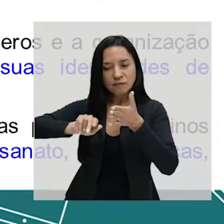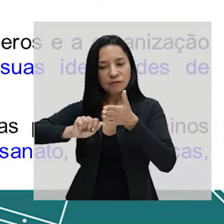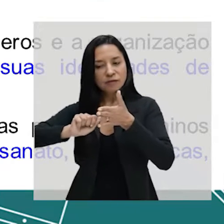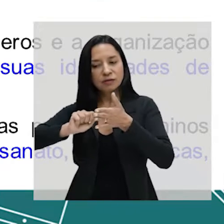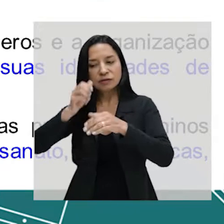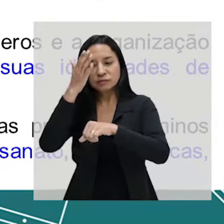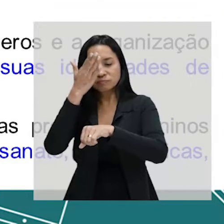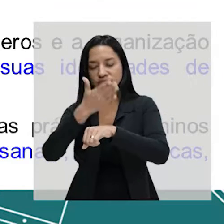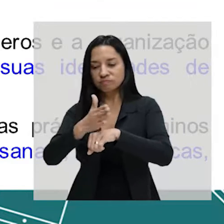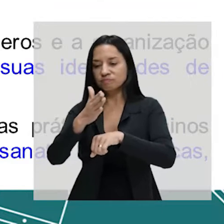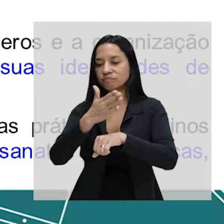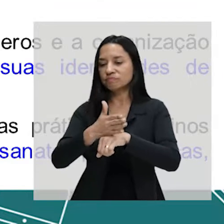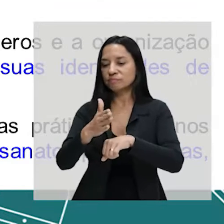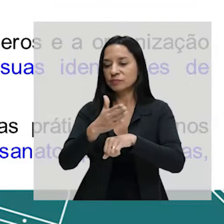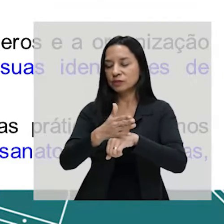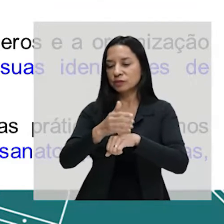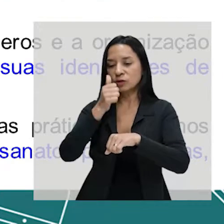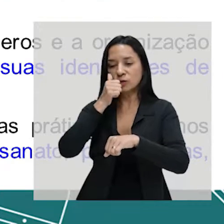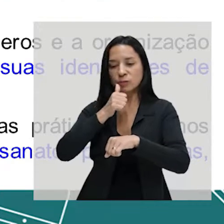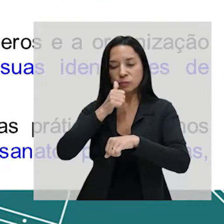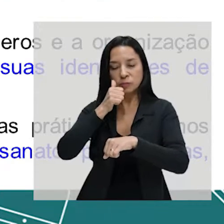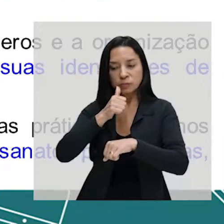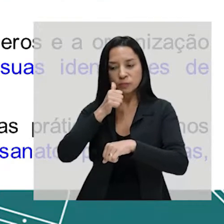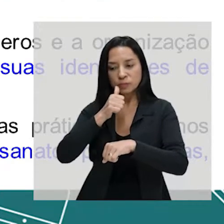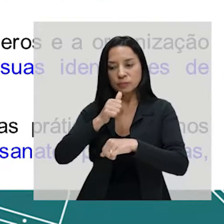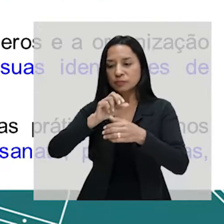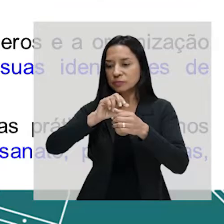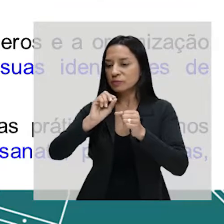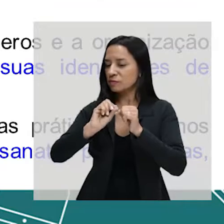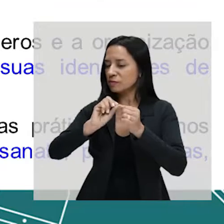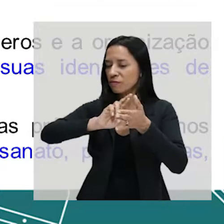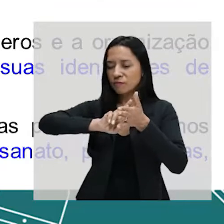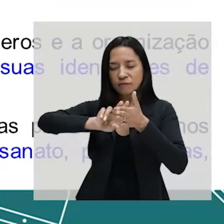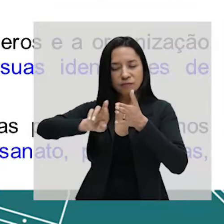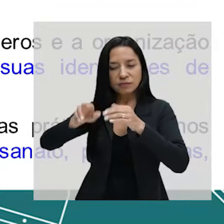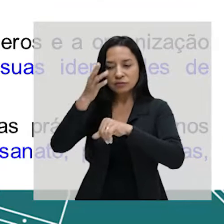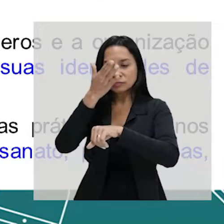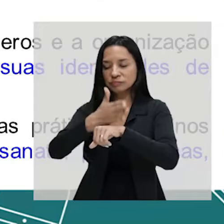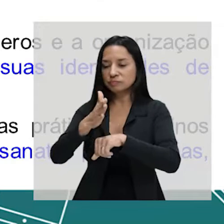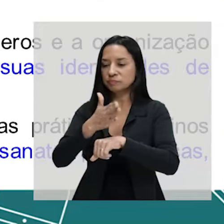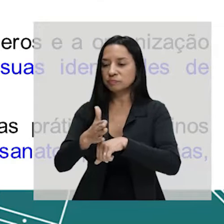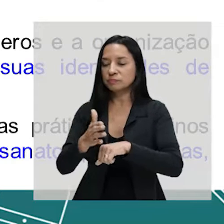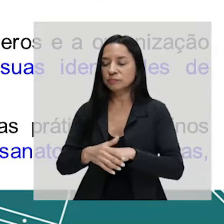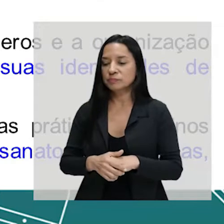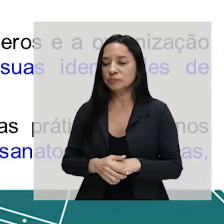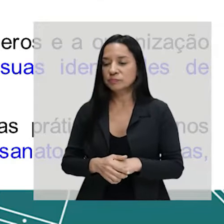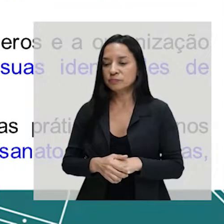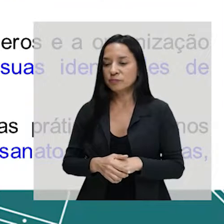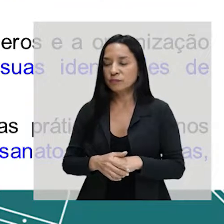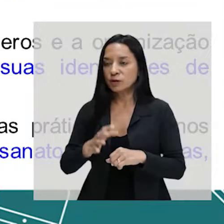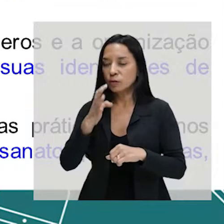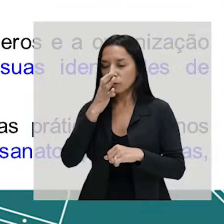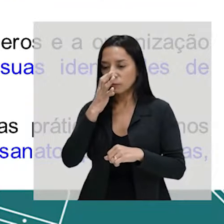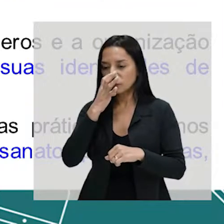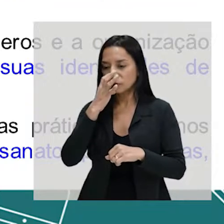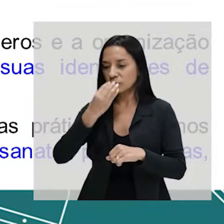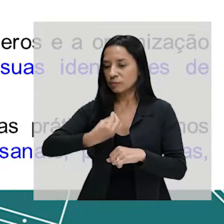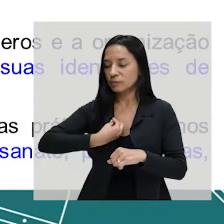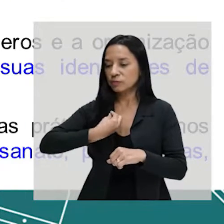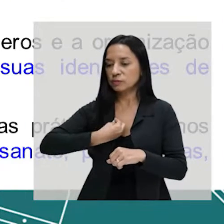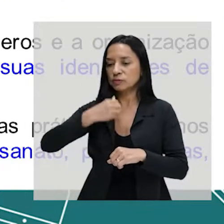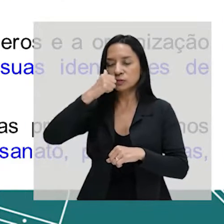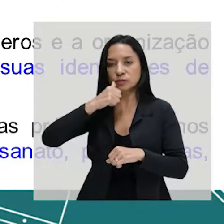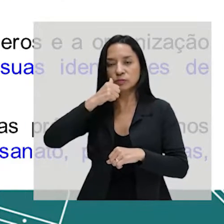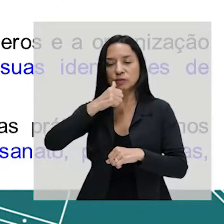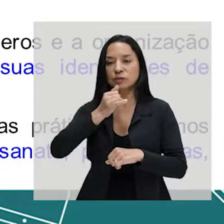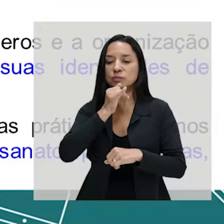atividades essas mulheres poderiam se dedicar a várias atividades você vai observar a presença dessas